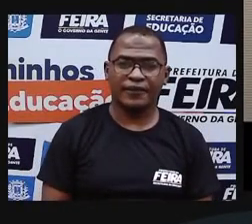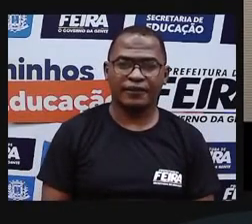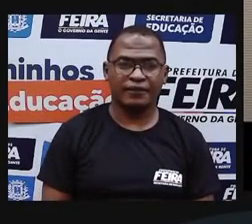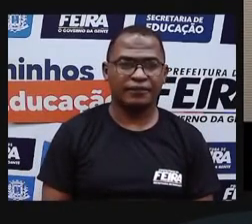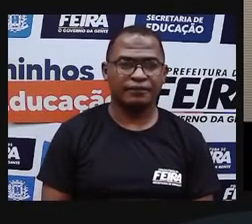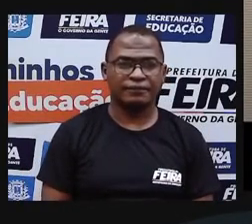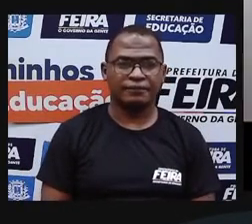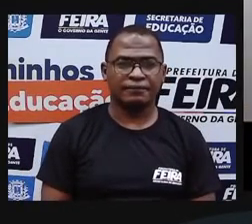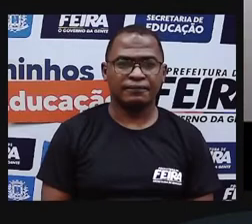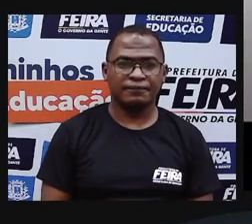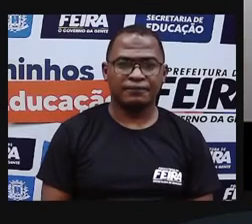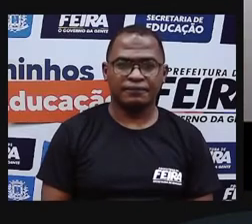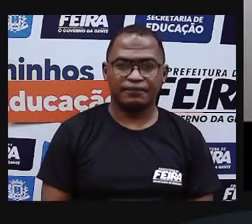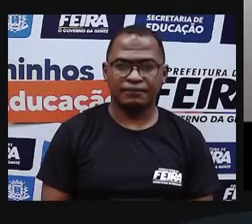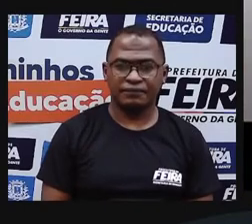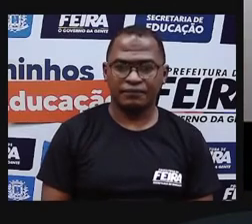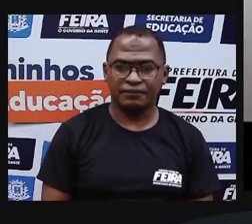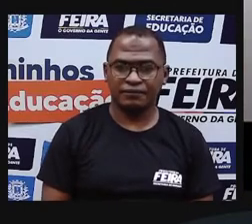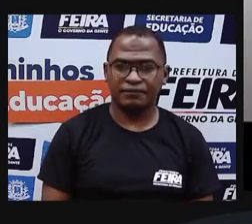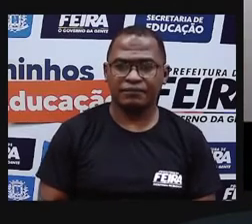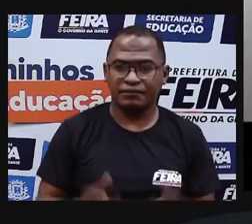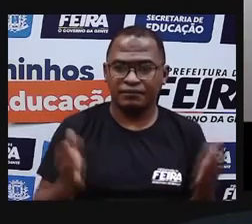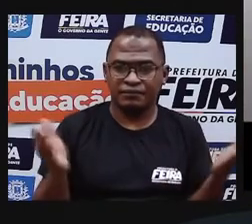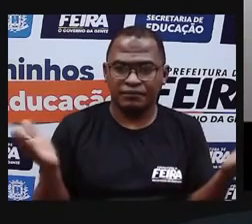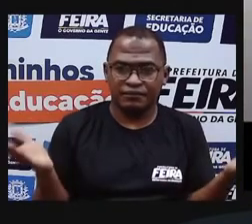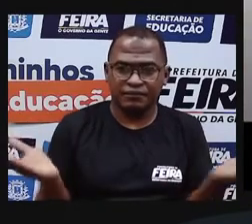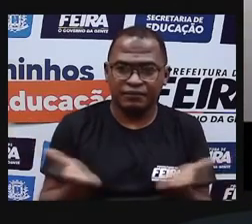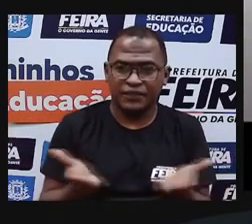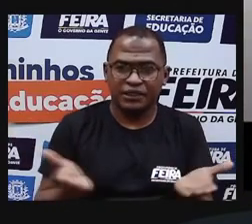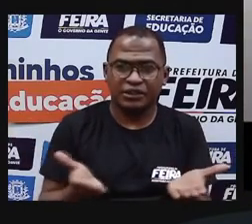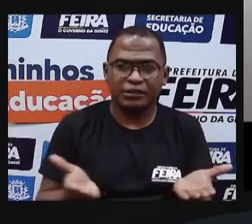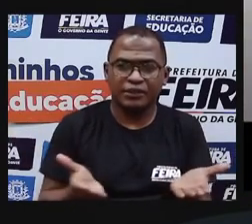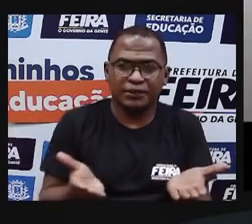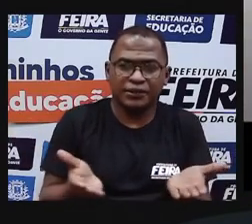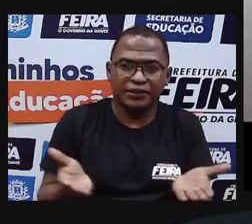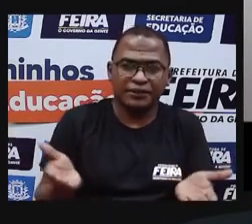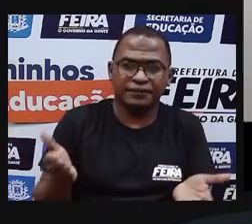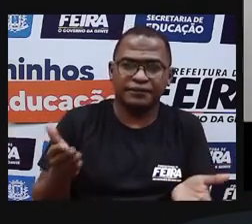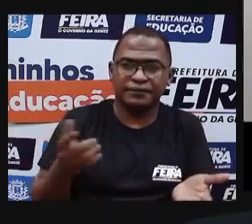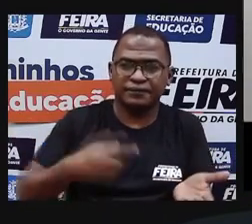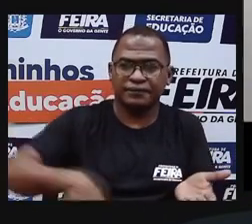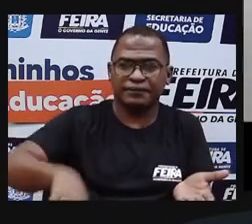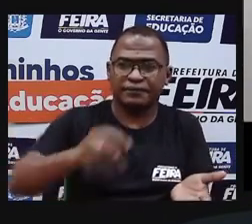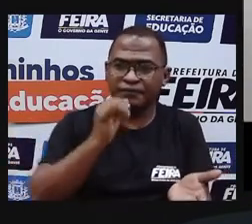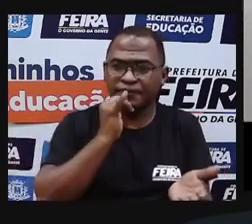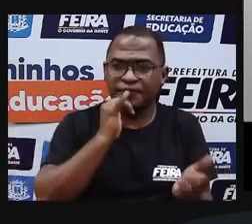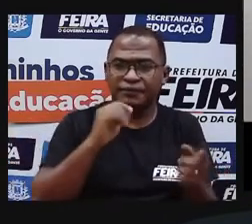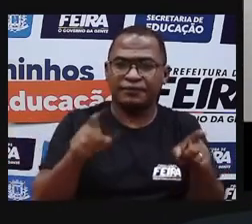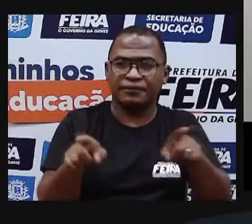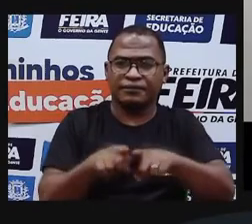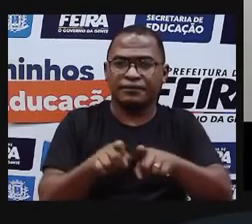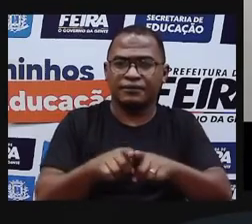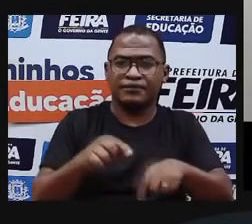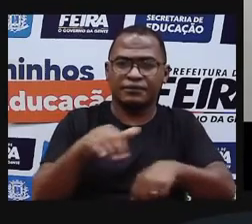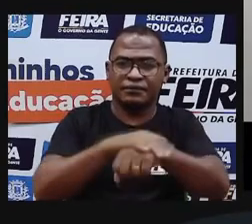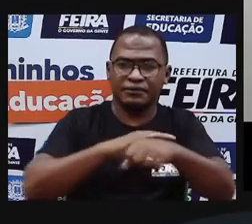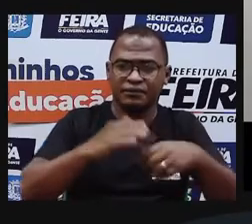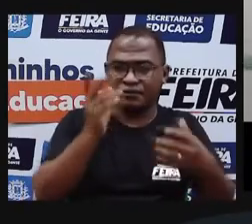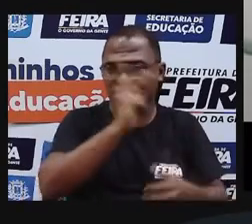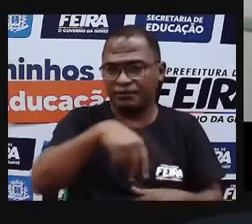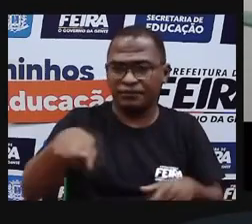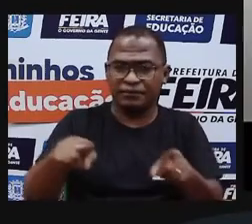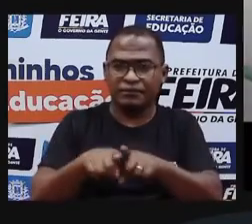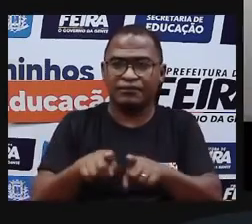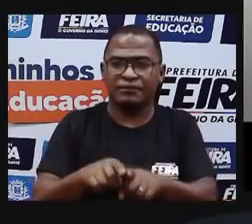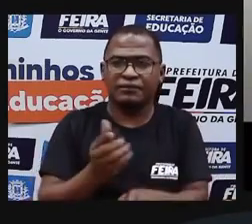O que a vida Nossa, teve mas que quando eu tirar de cheguei lá, nós. Nossa Senhora, eu falei assim, gente do céu, ainda falei para a professora e para os colegas, eu falei assim, ah,